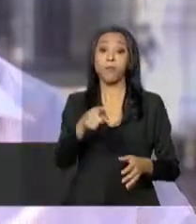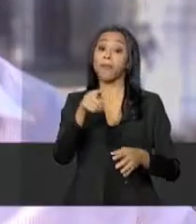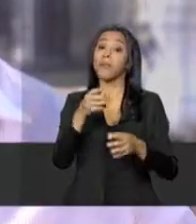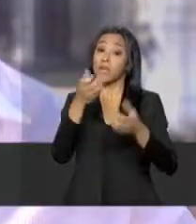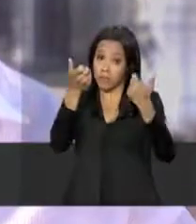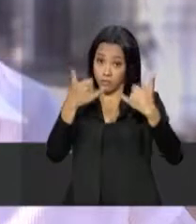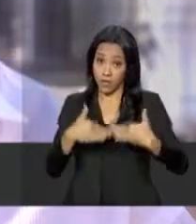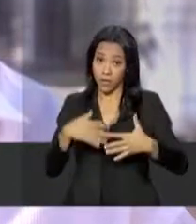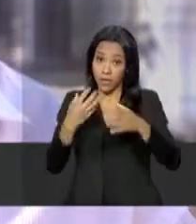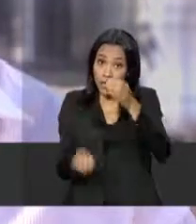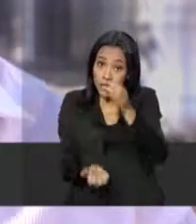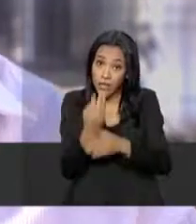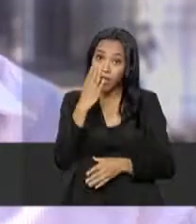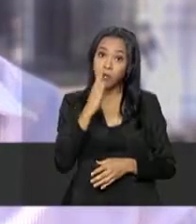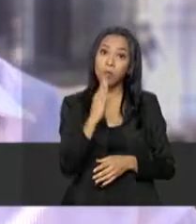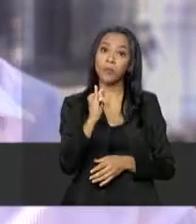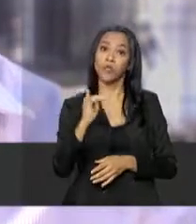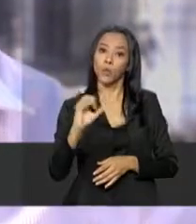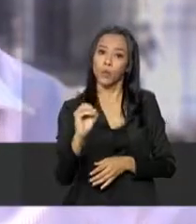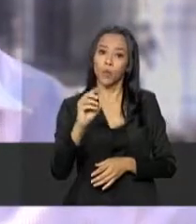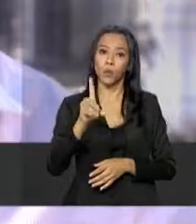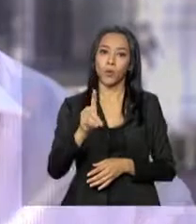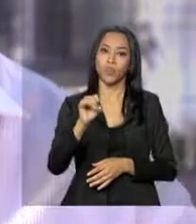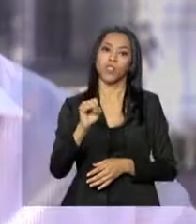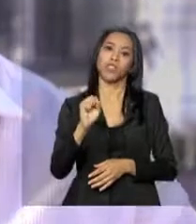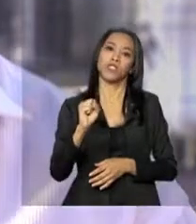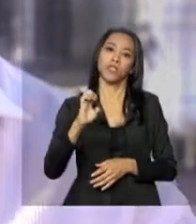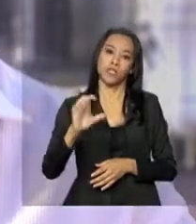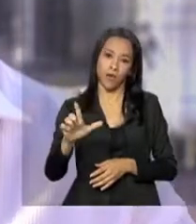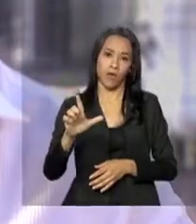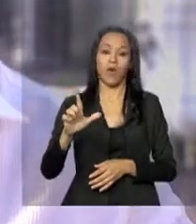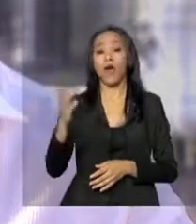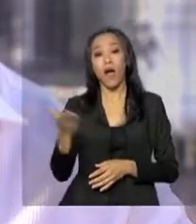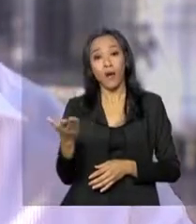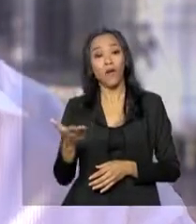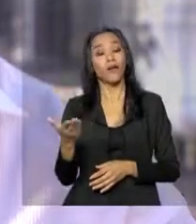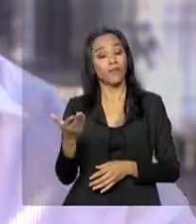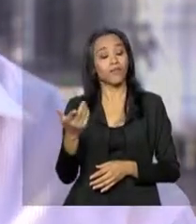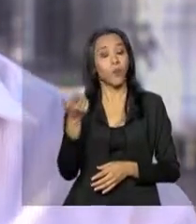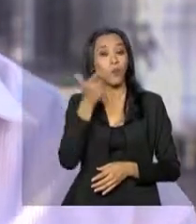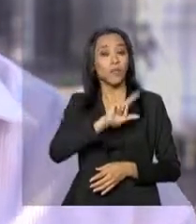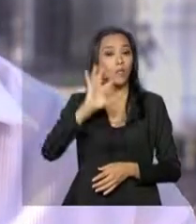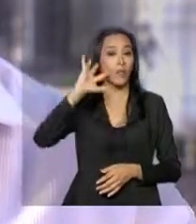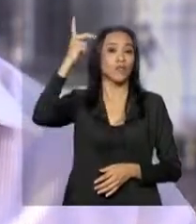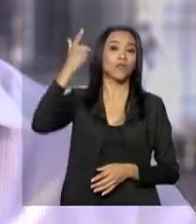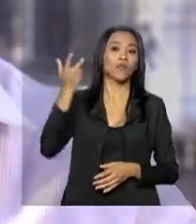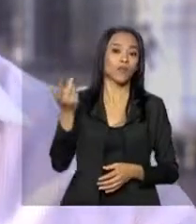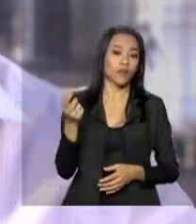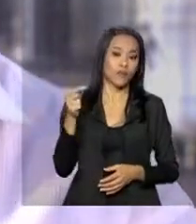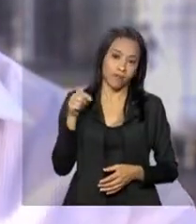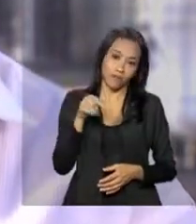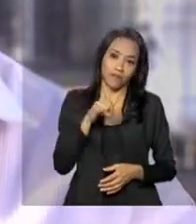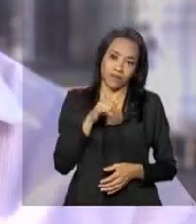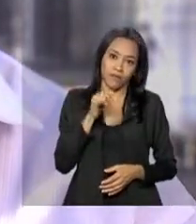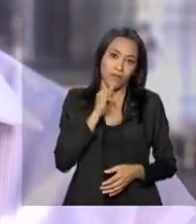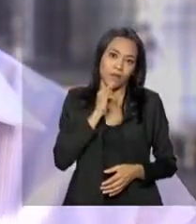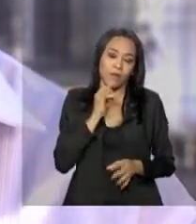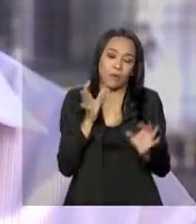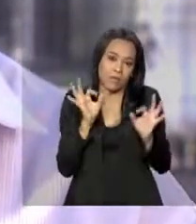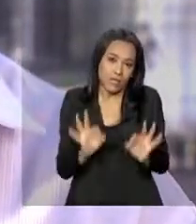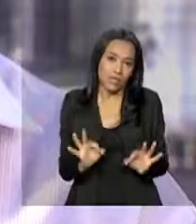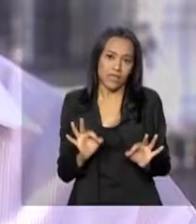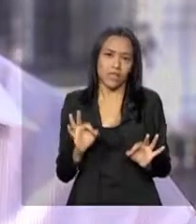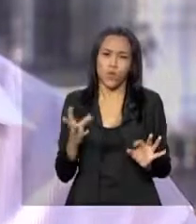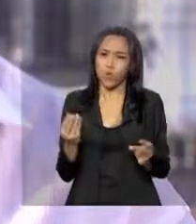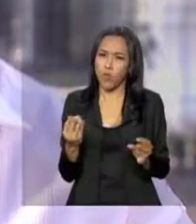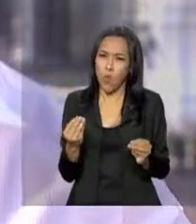biodiesel, conseguiu dar uma outra saída para o óleo. Com certeza, uma escala de